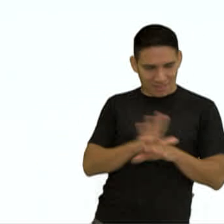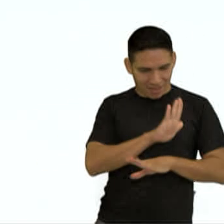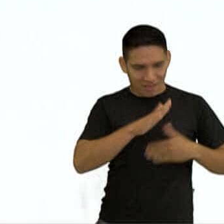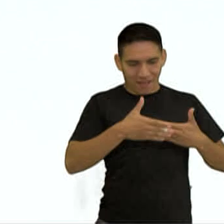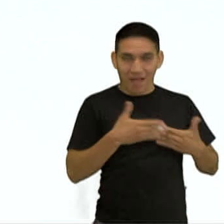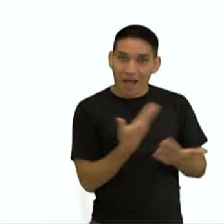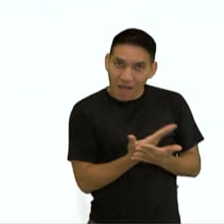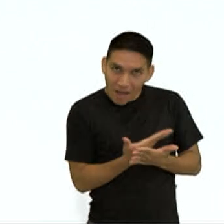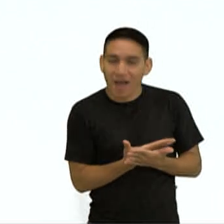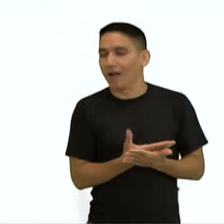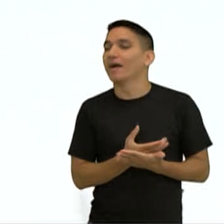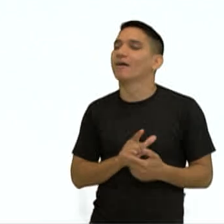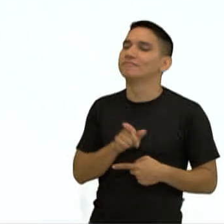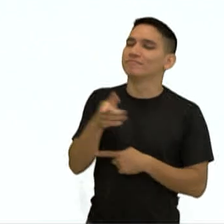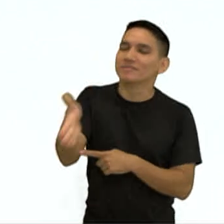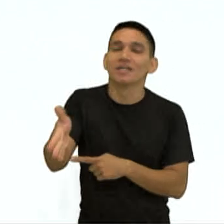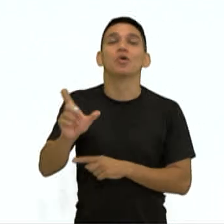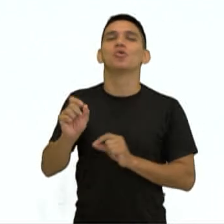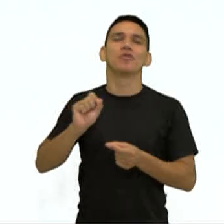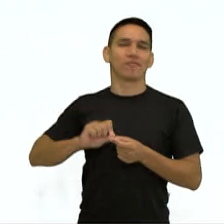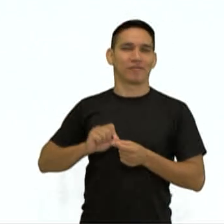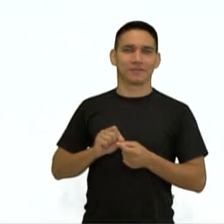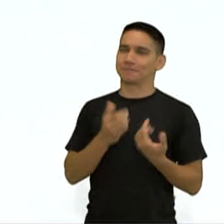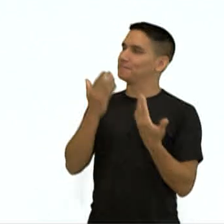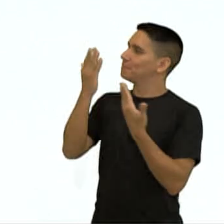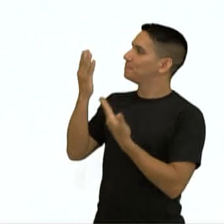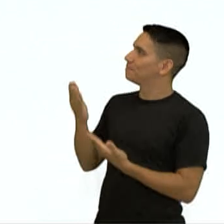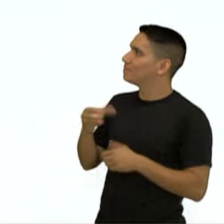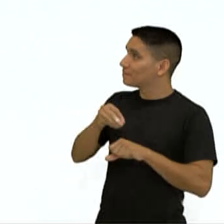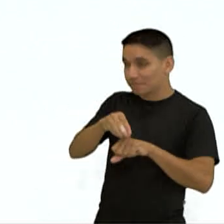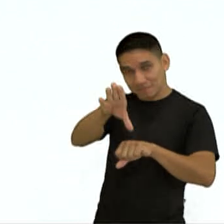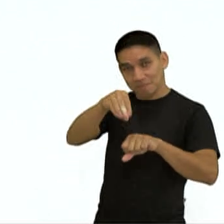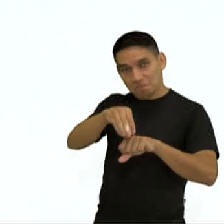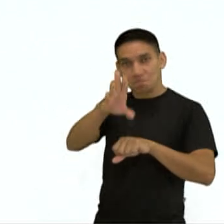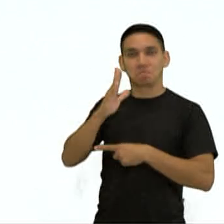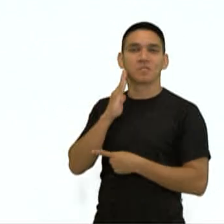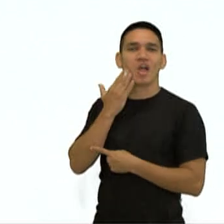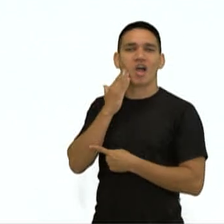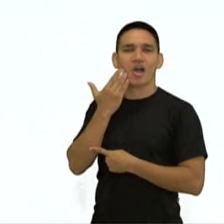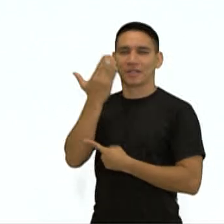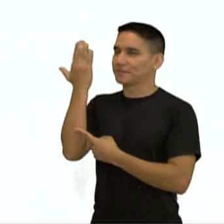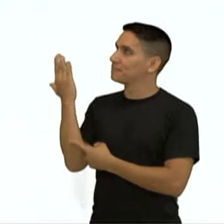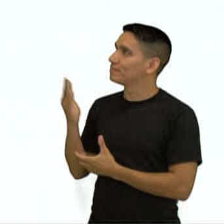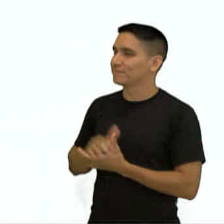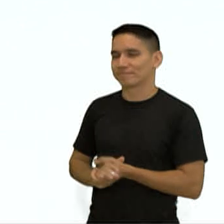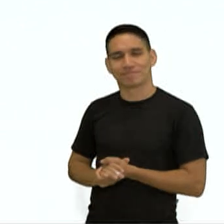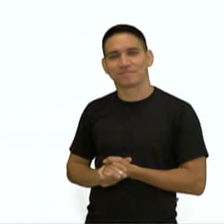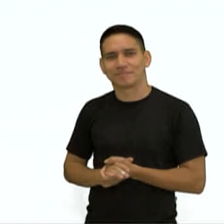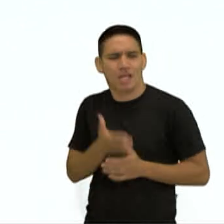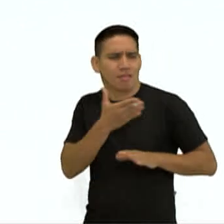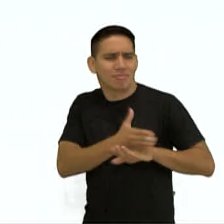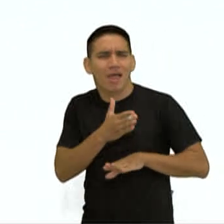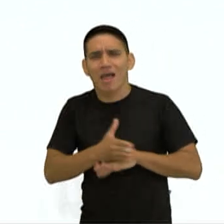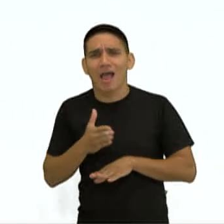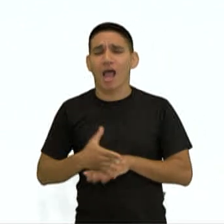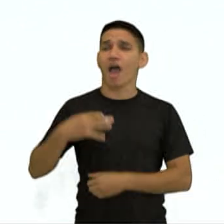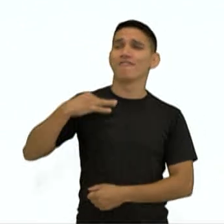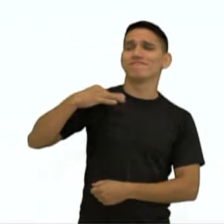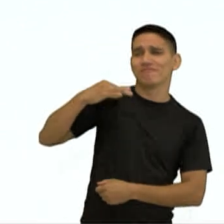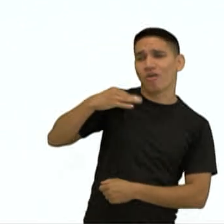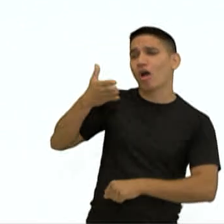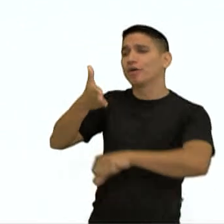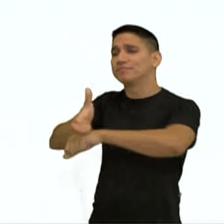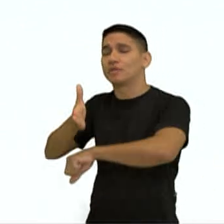doing a volunteer service, I'm doing exercise, and so on. Estou praticando ou estou fazendo serviço voluntário ou